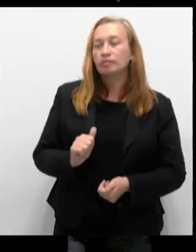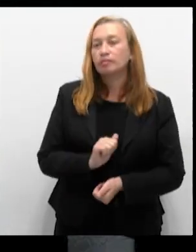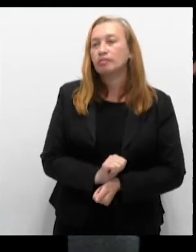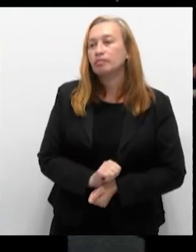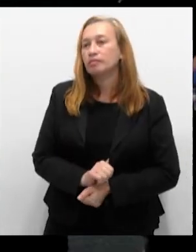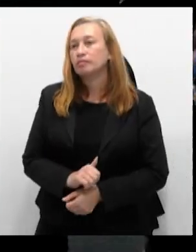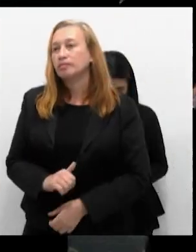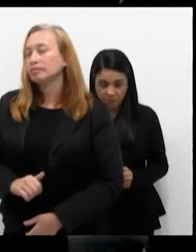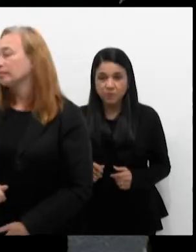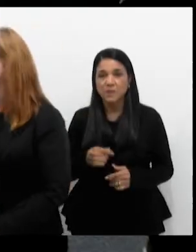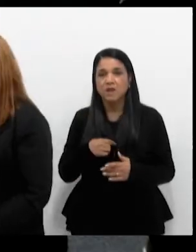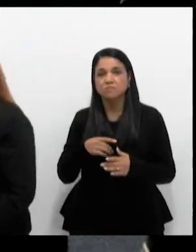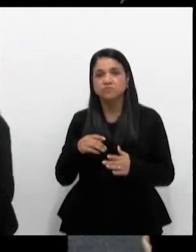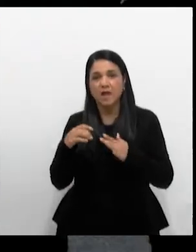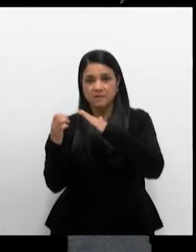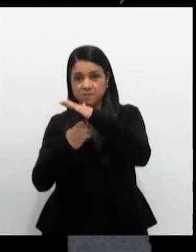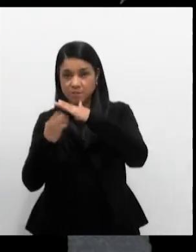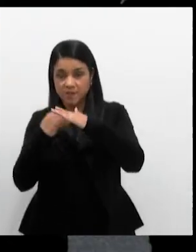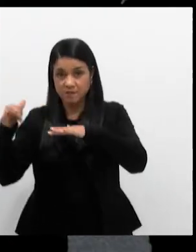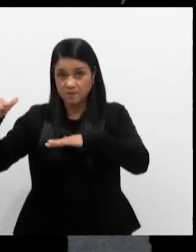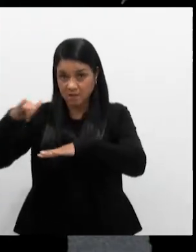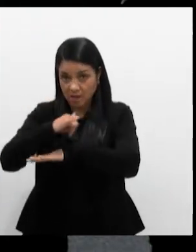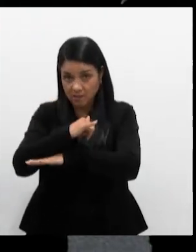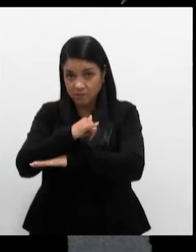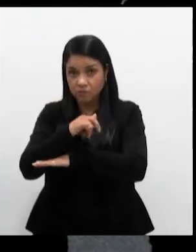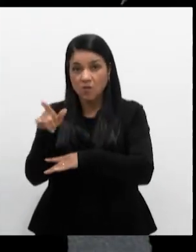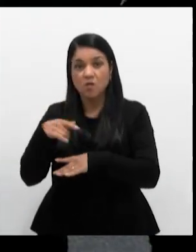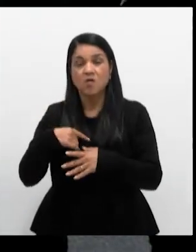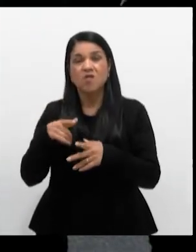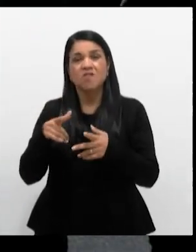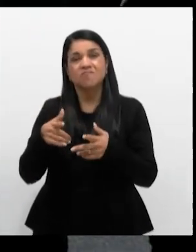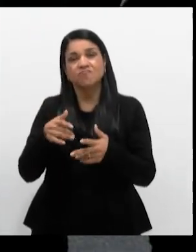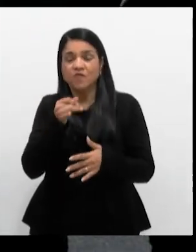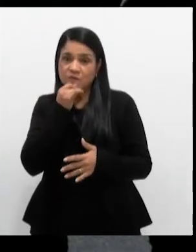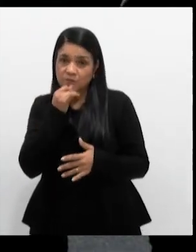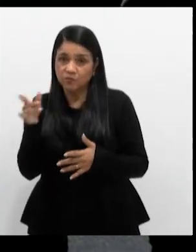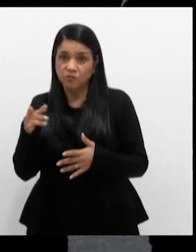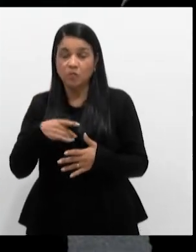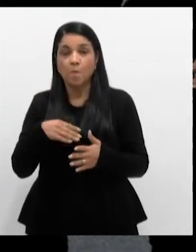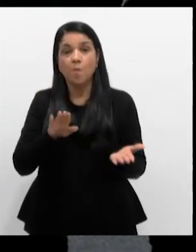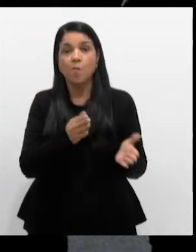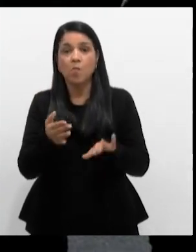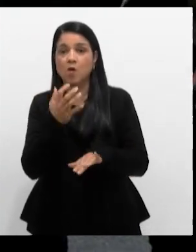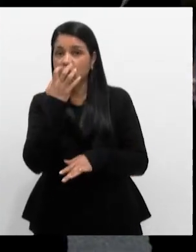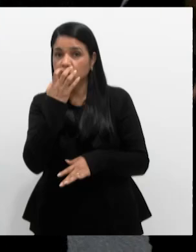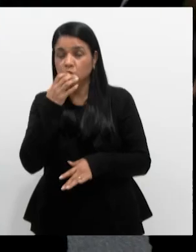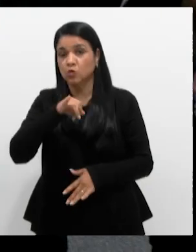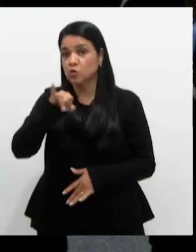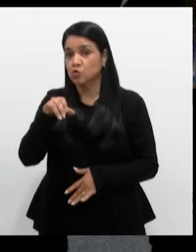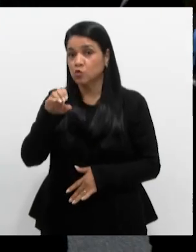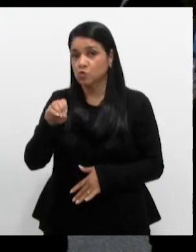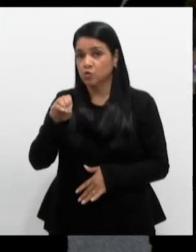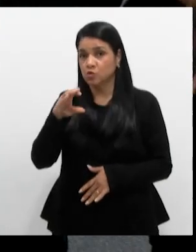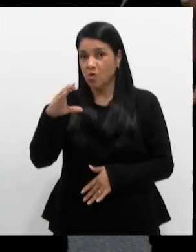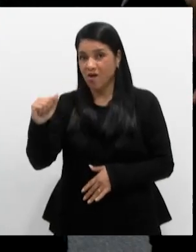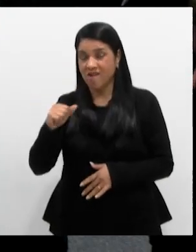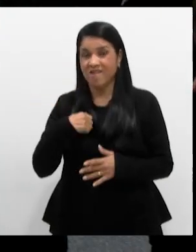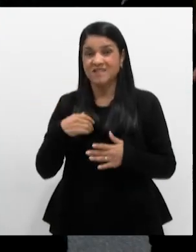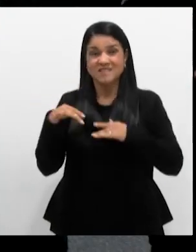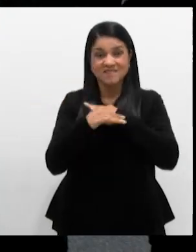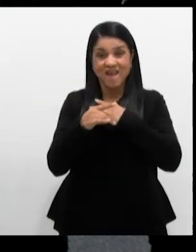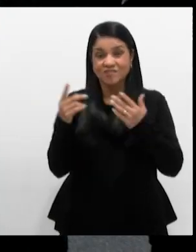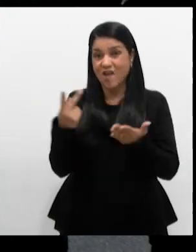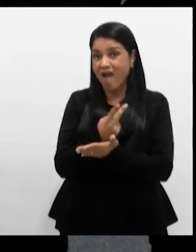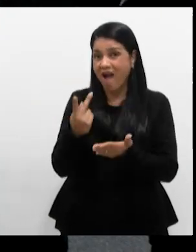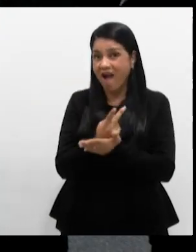companhias aéreas, mesmo depois de muitos fatos, como foi a morte do cão Joca, que foi transportado por uma cidade errada, um destino